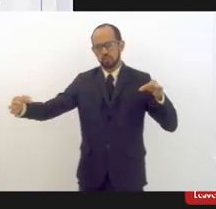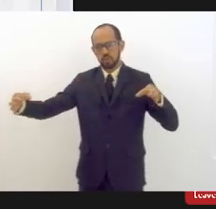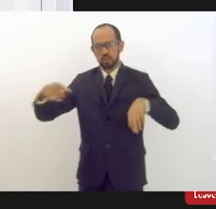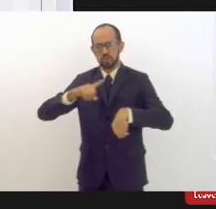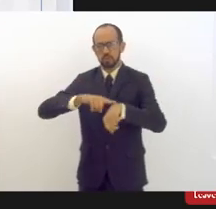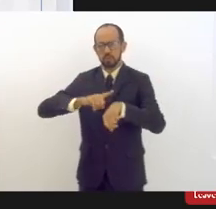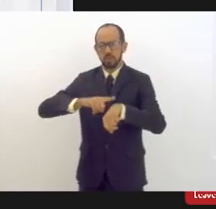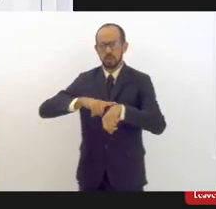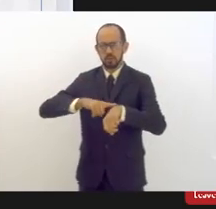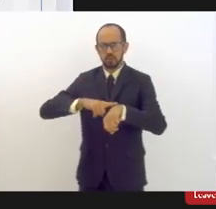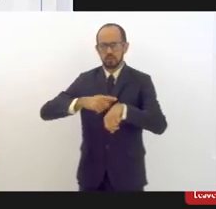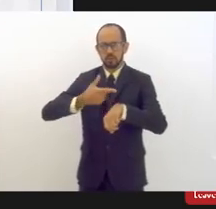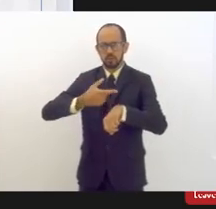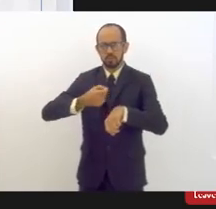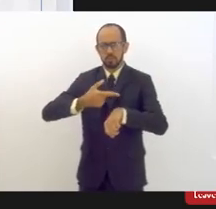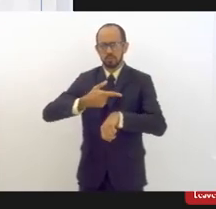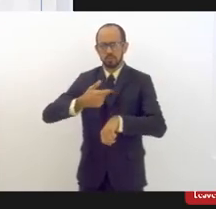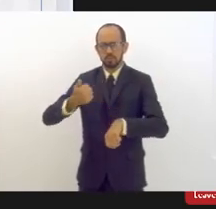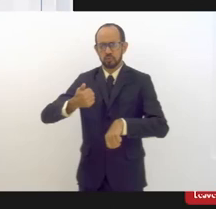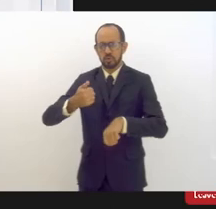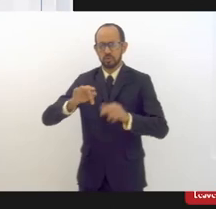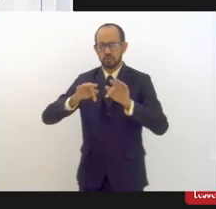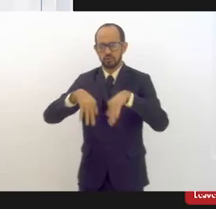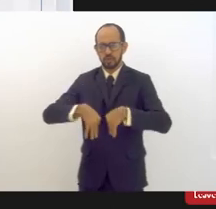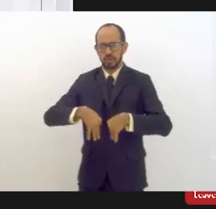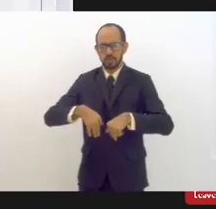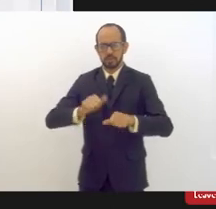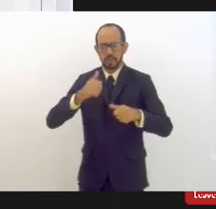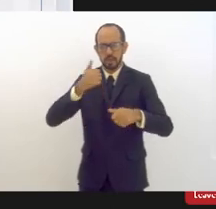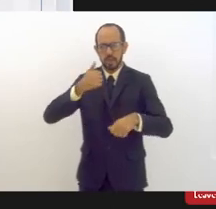gente fecha o ano, fecha essa análise com